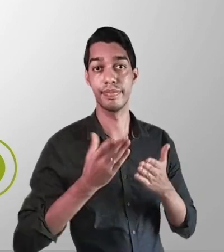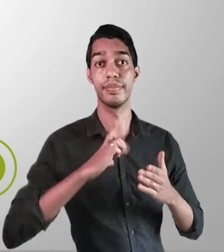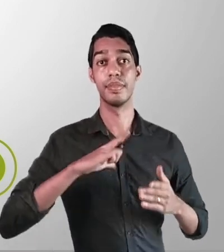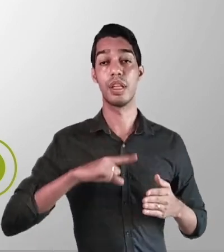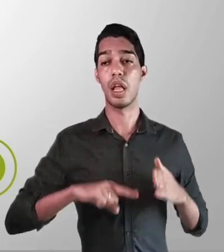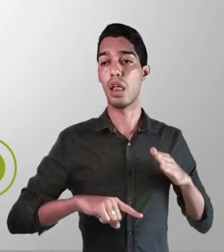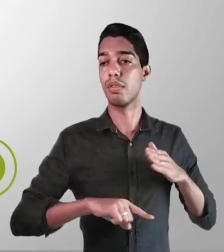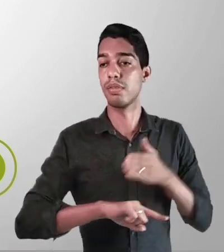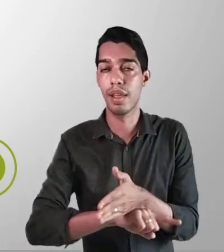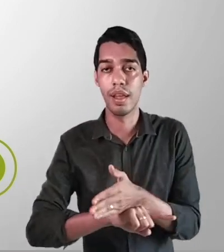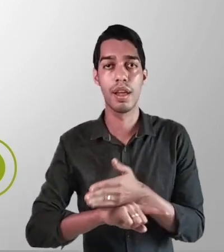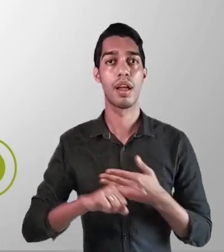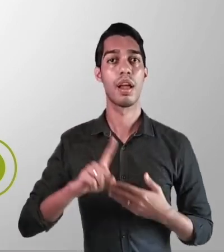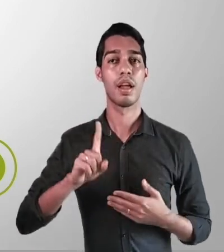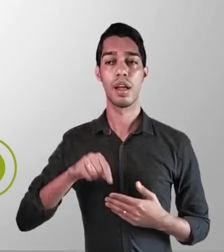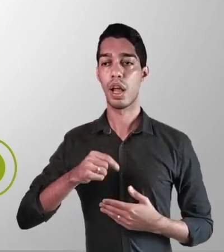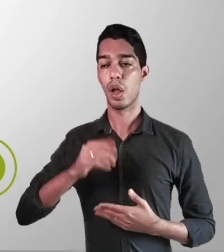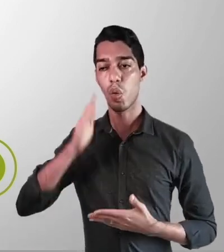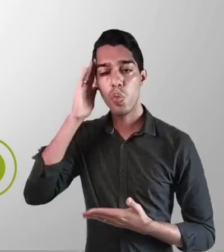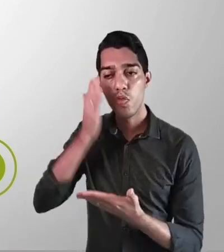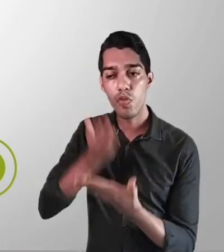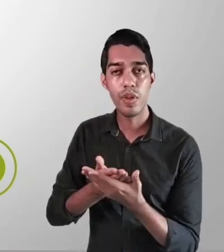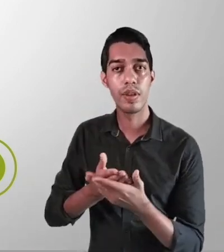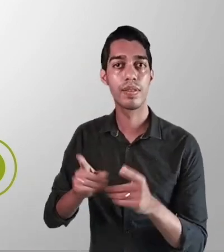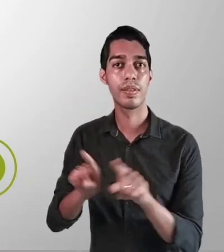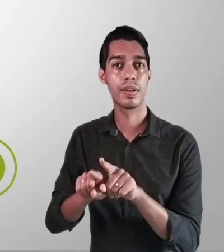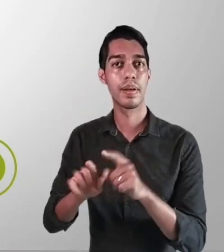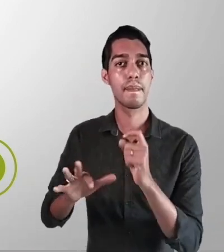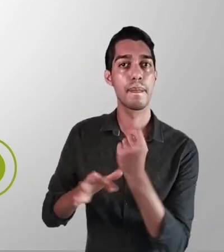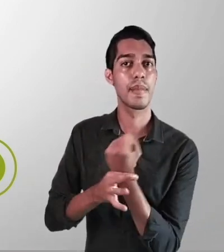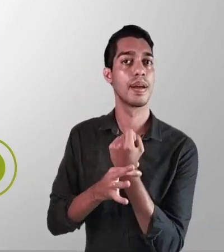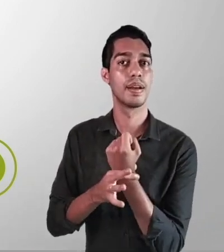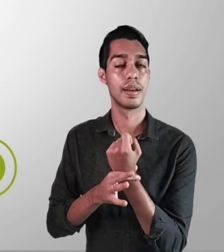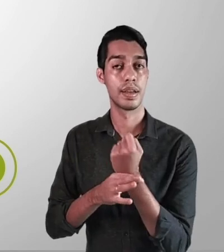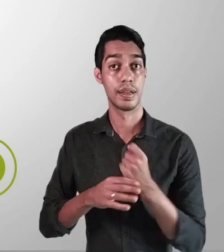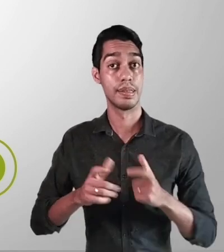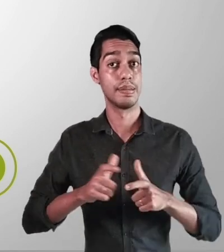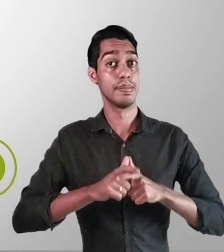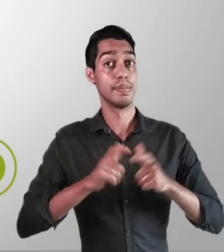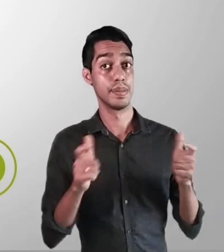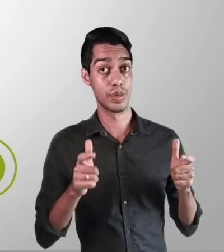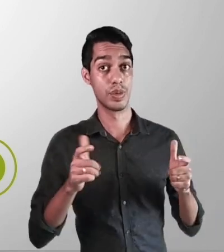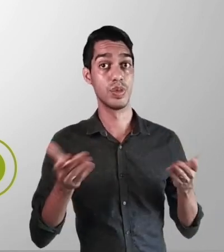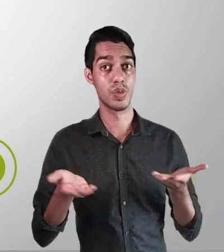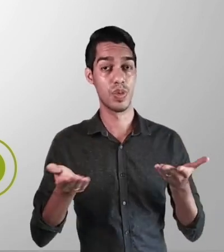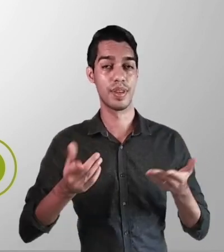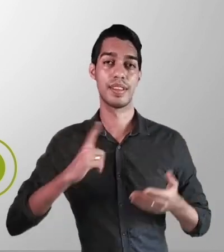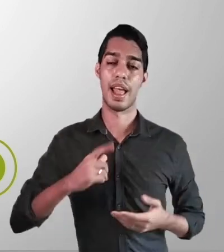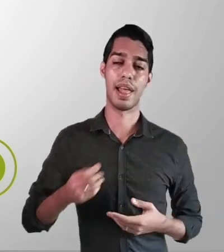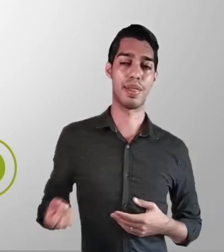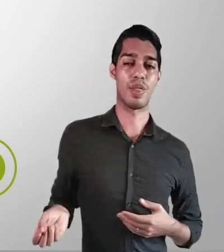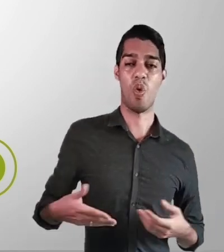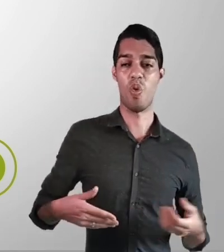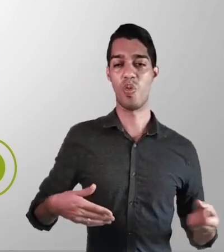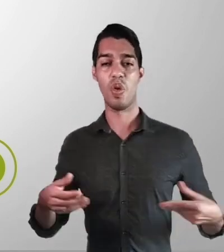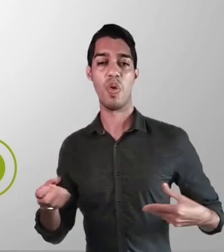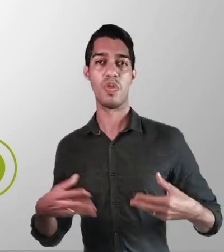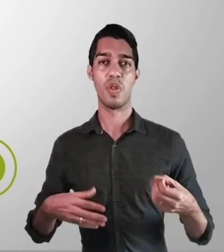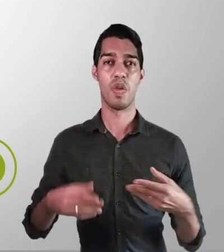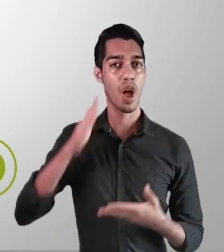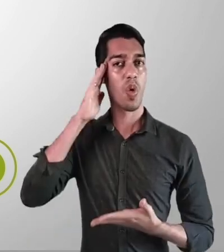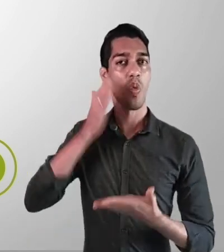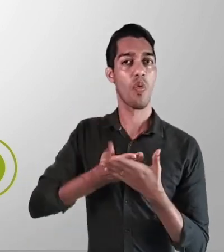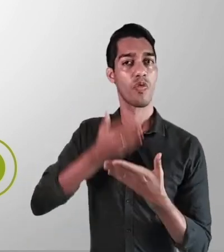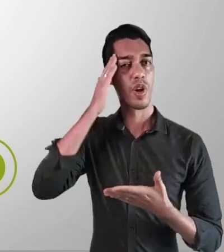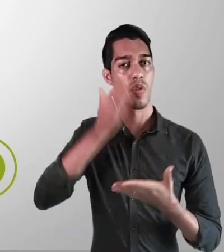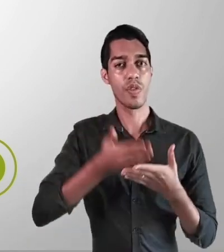ser confiável. Muitos hoje acabam se apresentando como inovadores, como confiáveis,